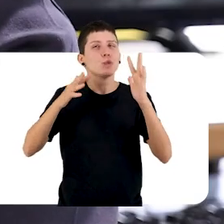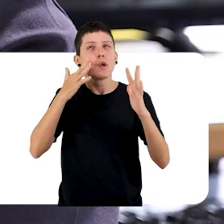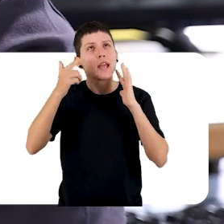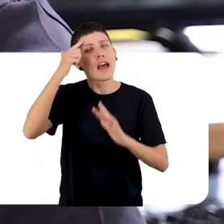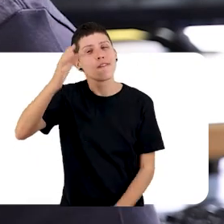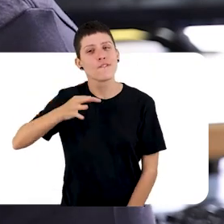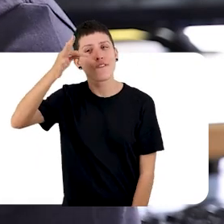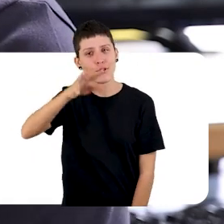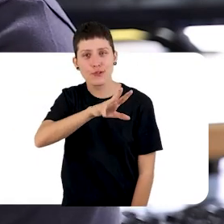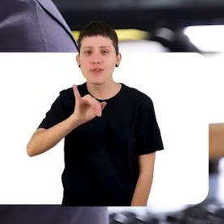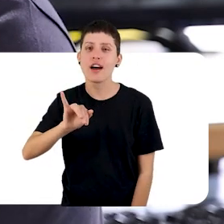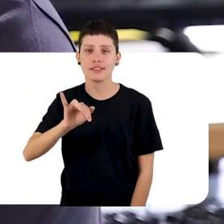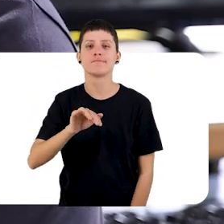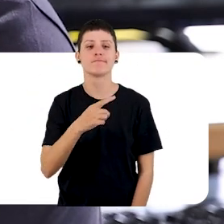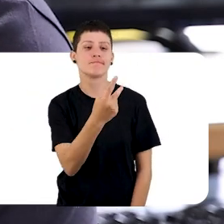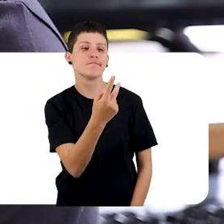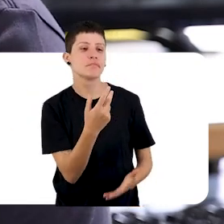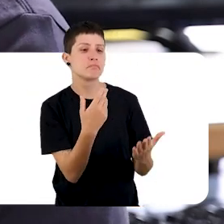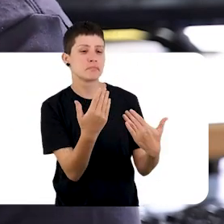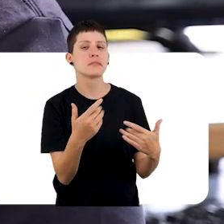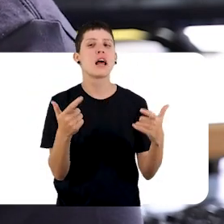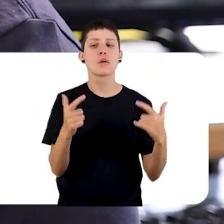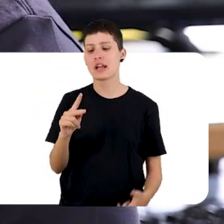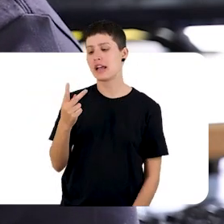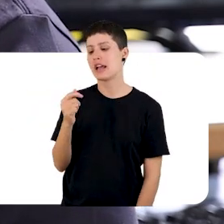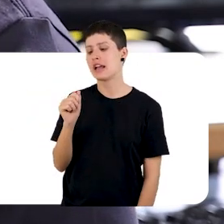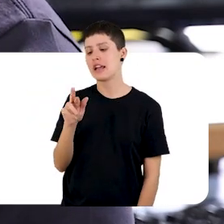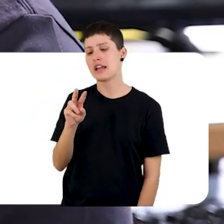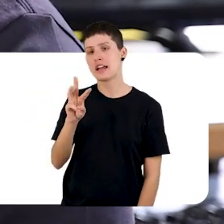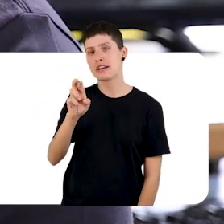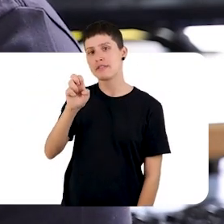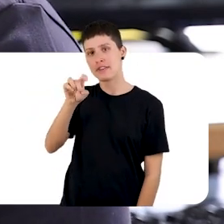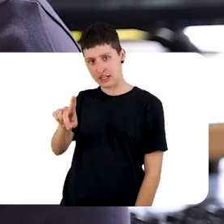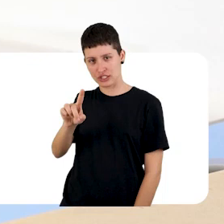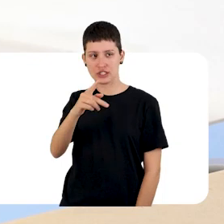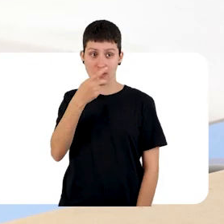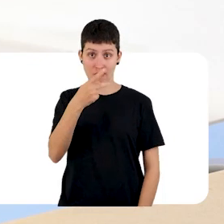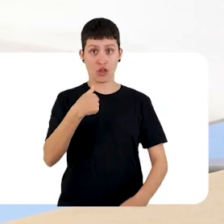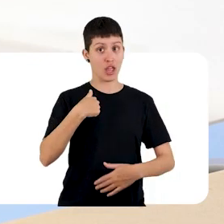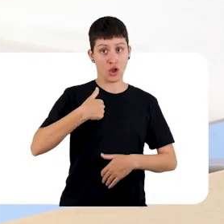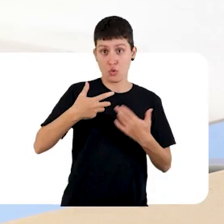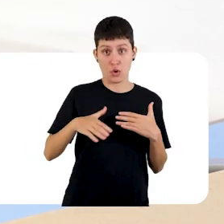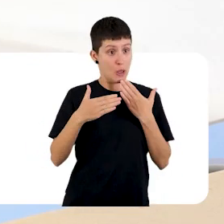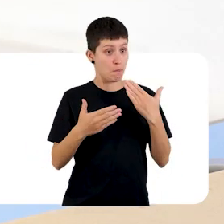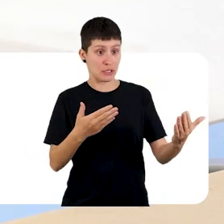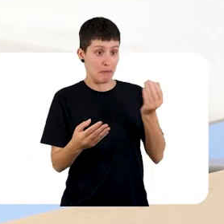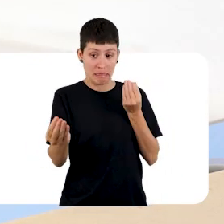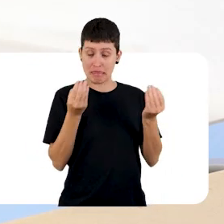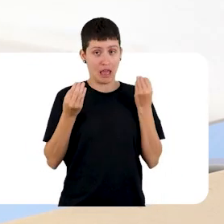Durante o nosso bate-papo em Harvard, você disse assim: eu não estou aqui para pedir nada para ninguém, né? Eu estou aqui para fazer negócio com